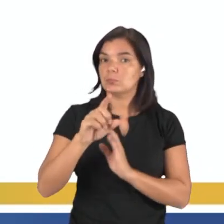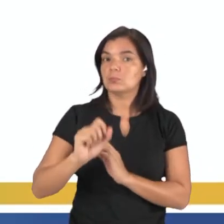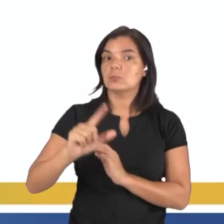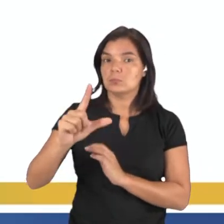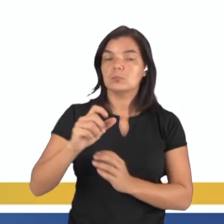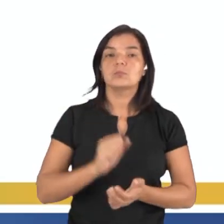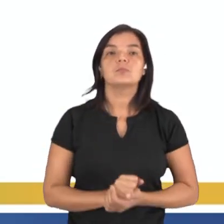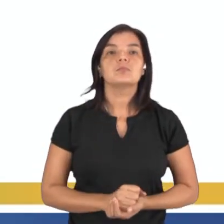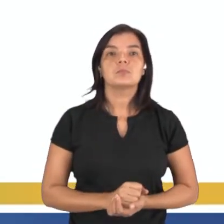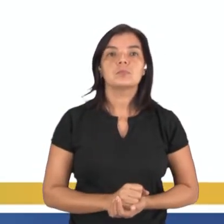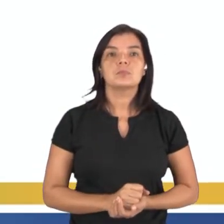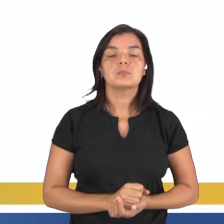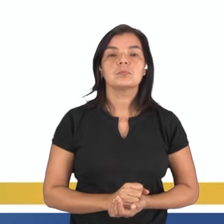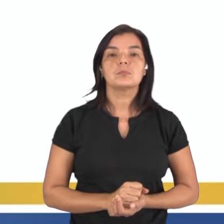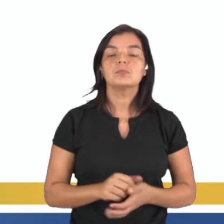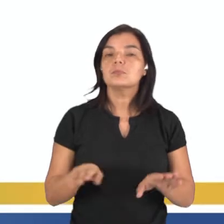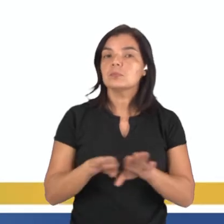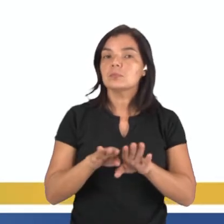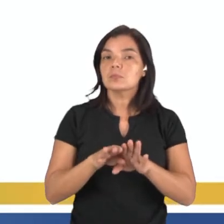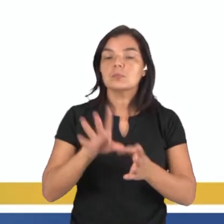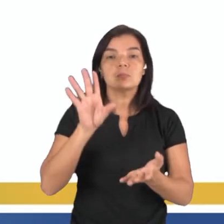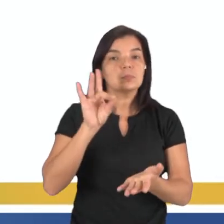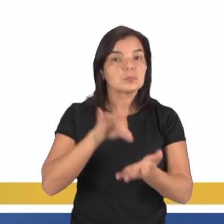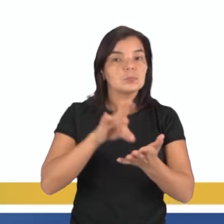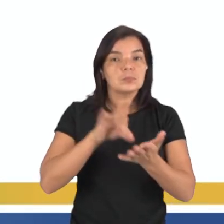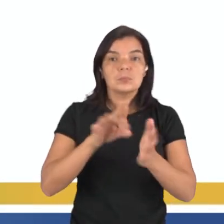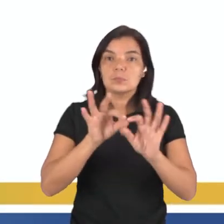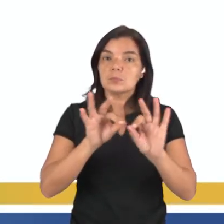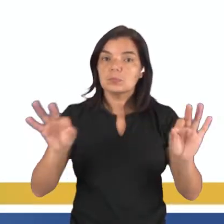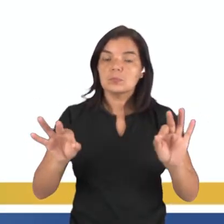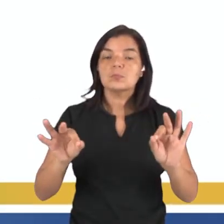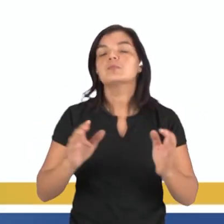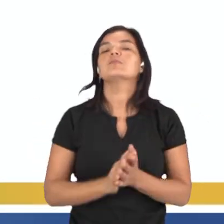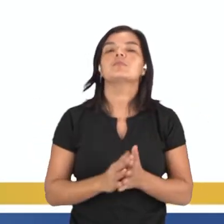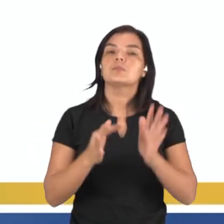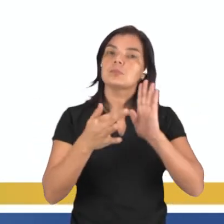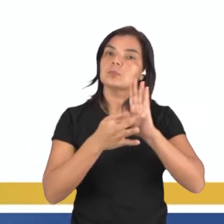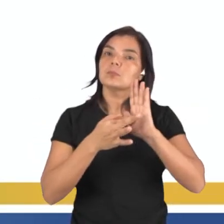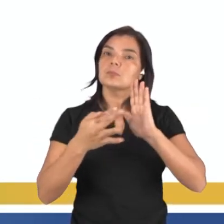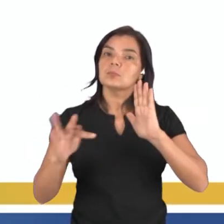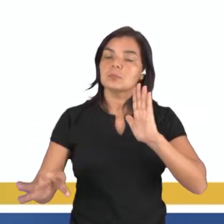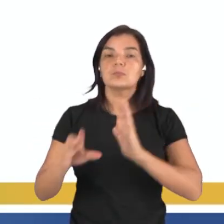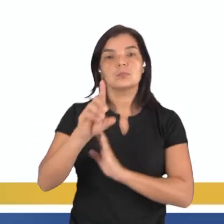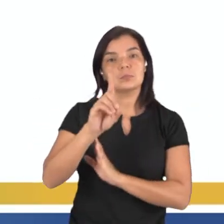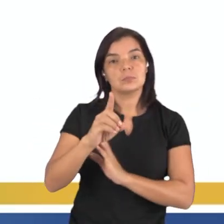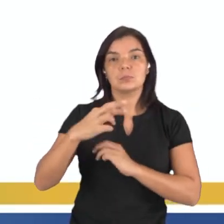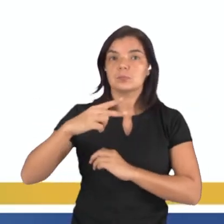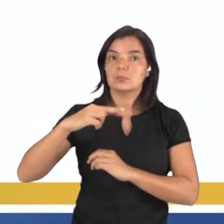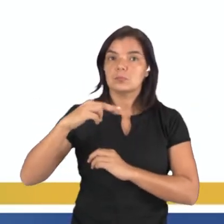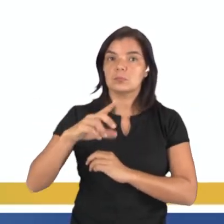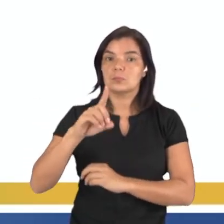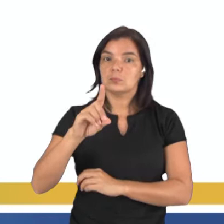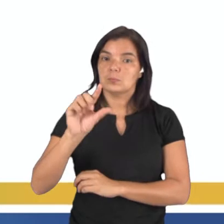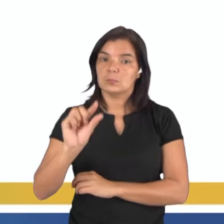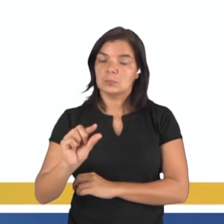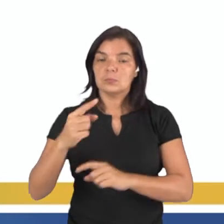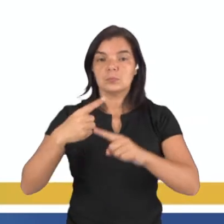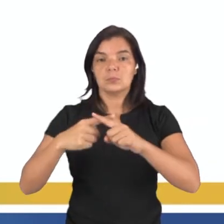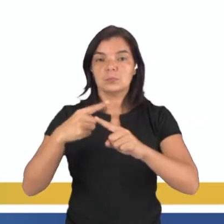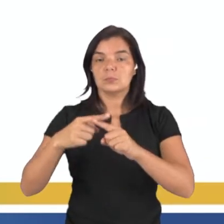Então, para medir a medida real, aplicamos a fórmula D é igual a